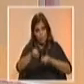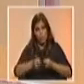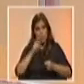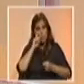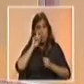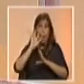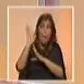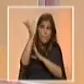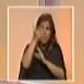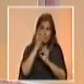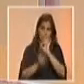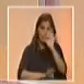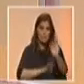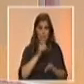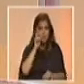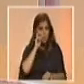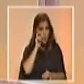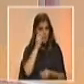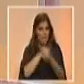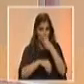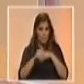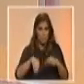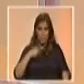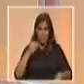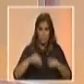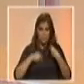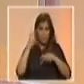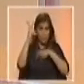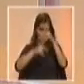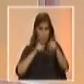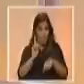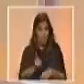e cuidar da segurança alimentar, são preocupações desta indústria.